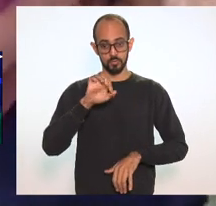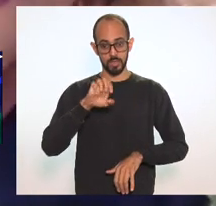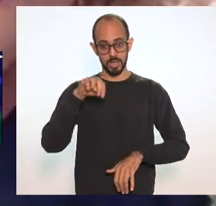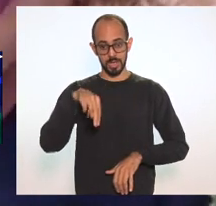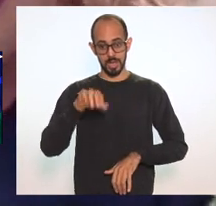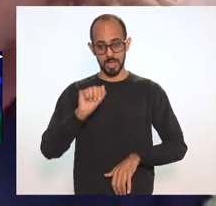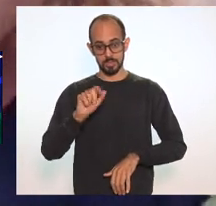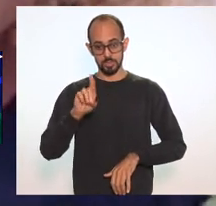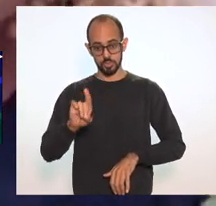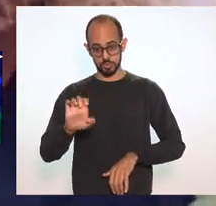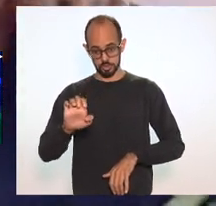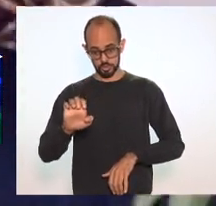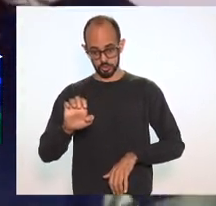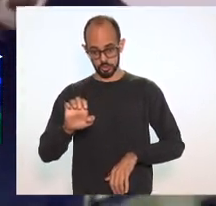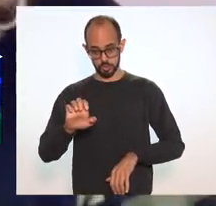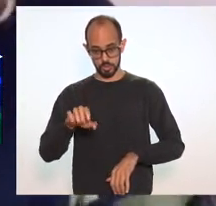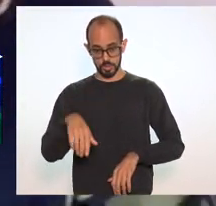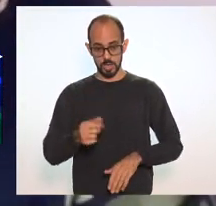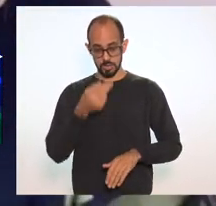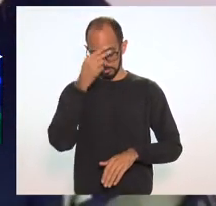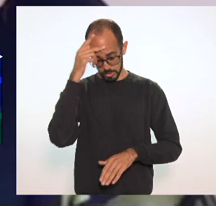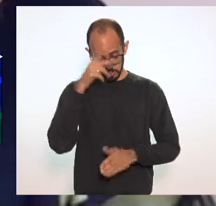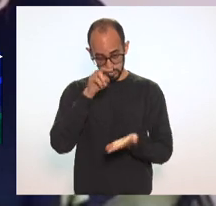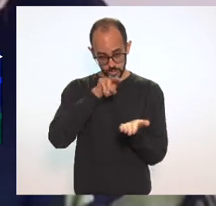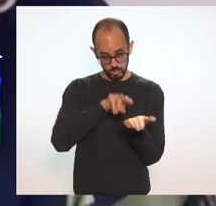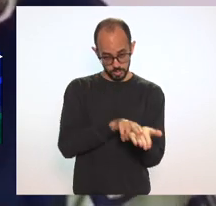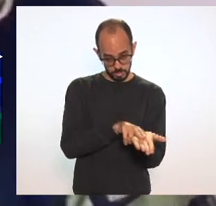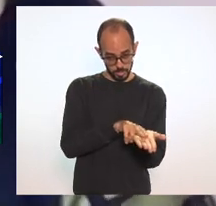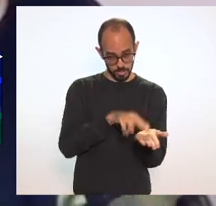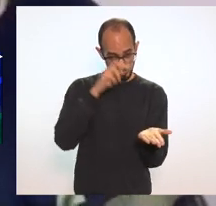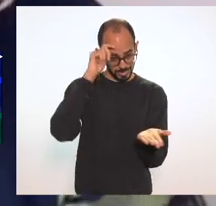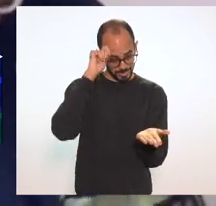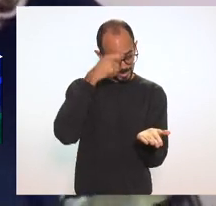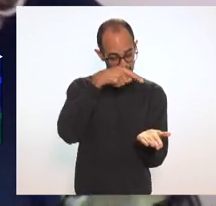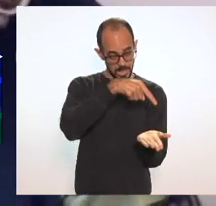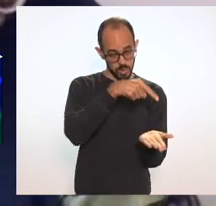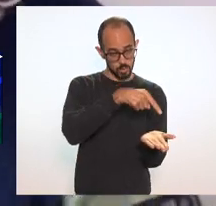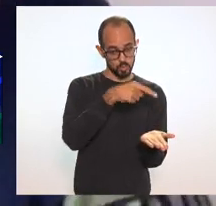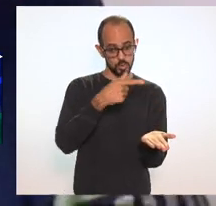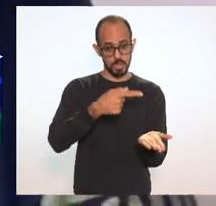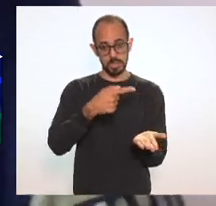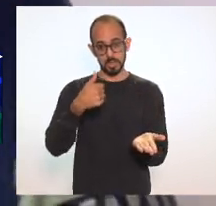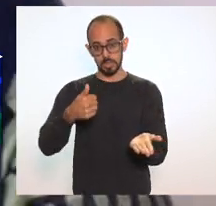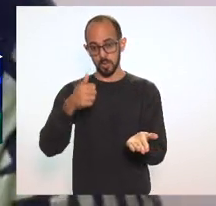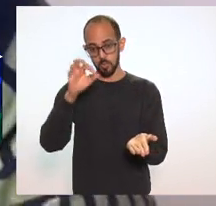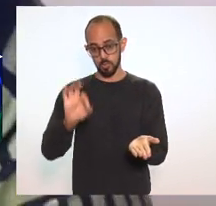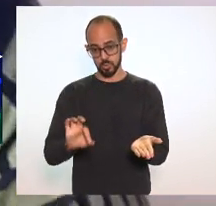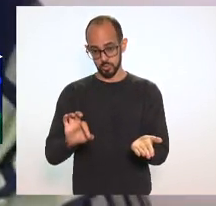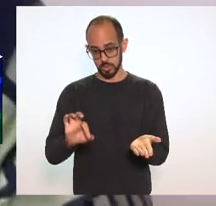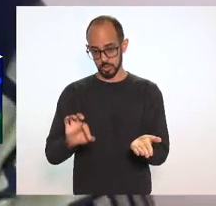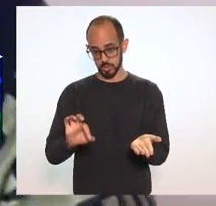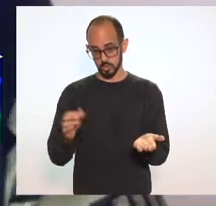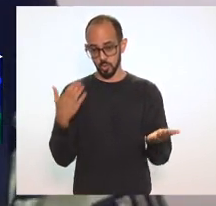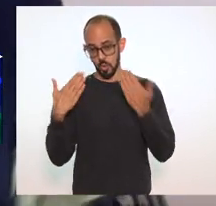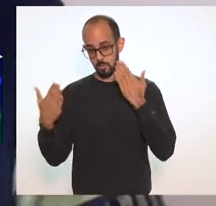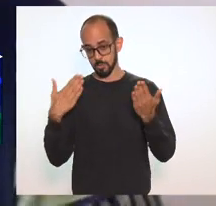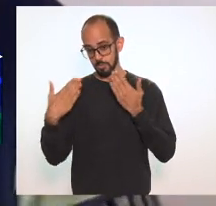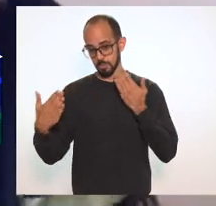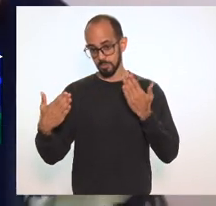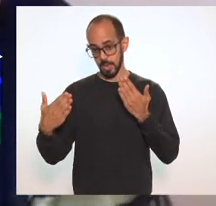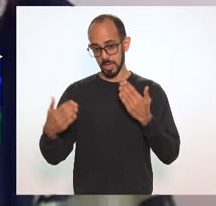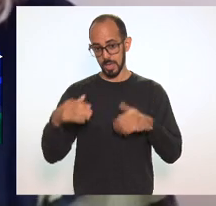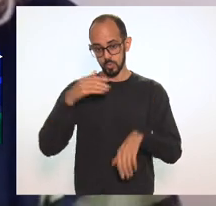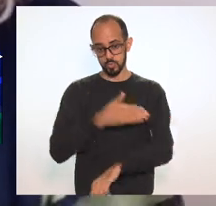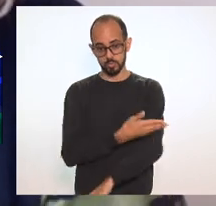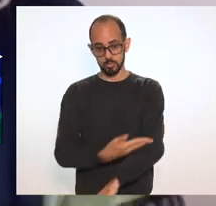que estão internados a letalidade frente as pessoas negras é de 71 por cento enquanto frente as pessoas brancas é de